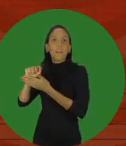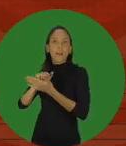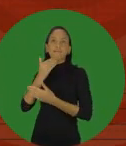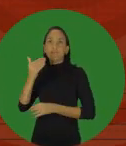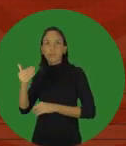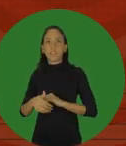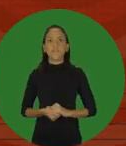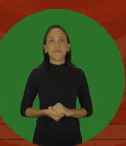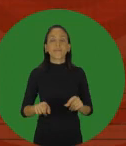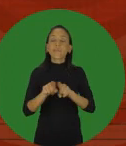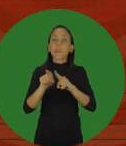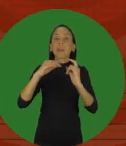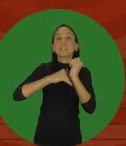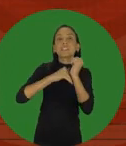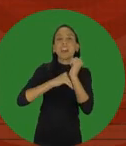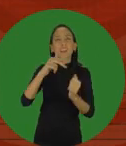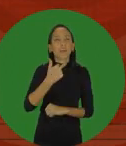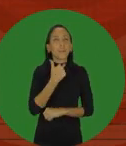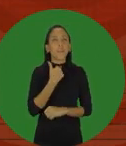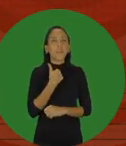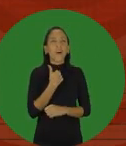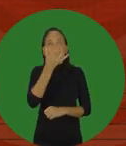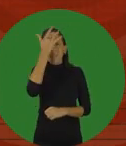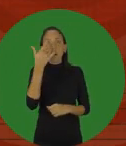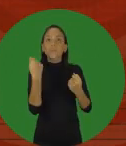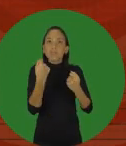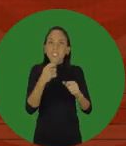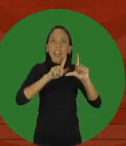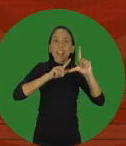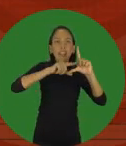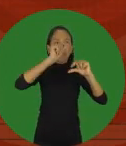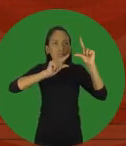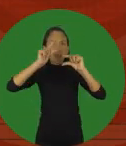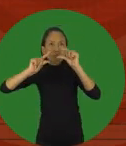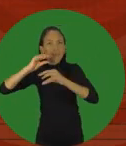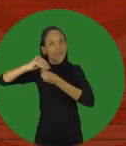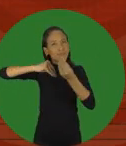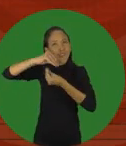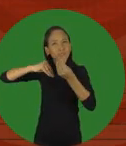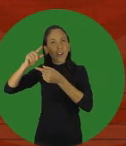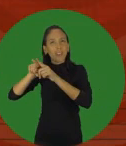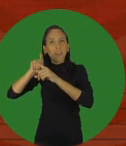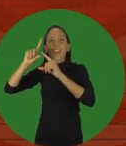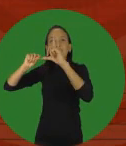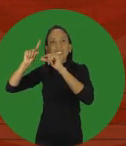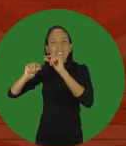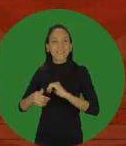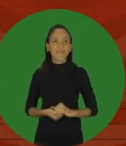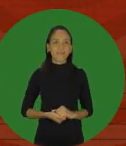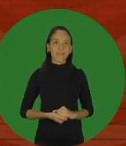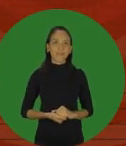senhas complexas, com letras maiúsculas, minúsculas e caracteres especiais. Ao acessar